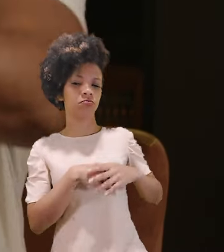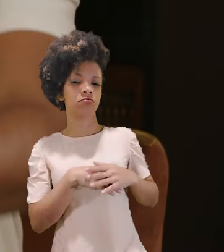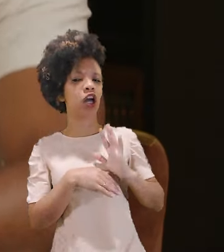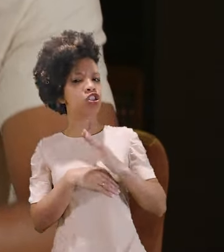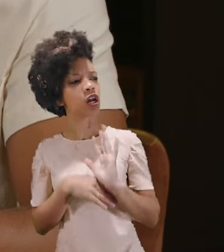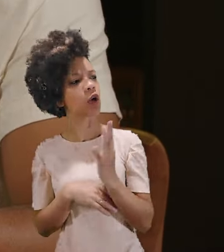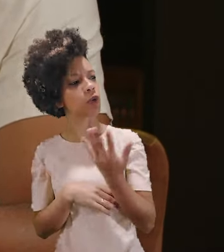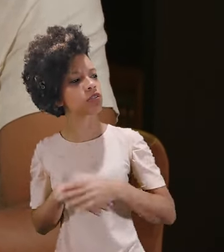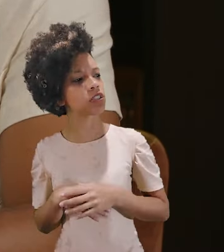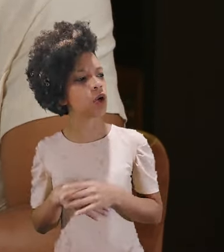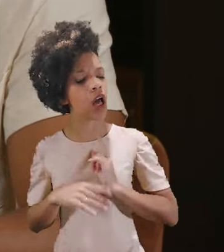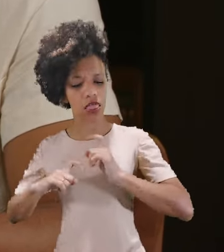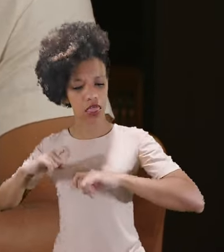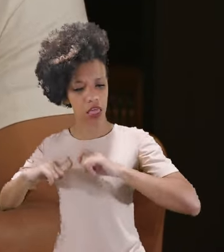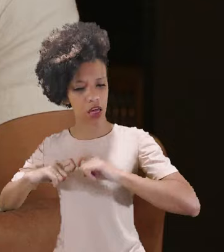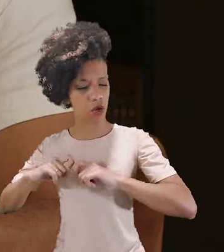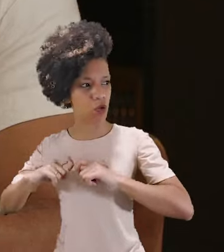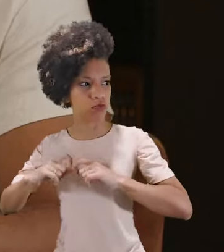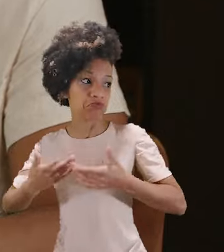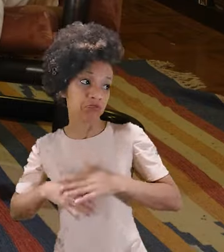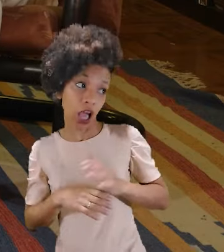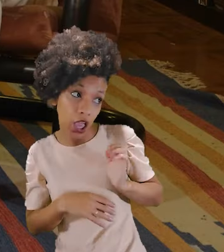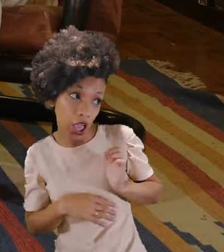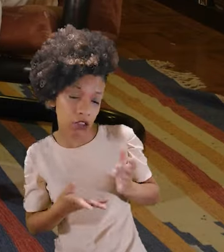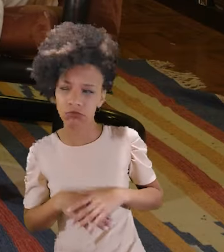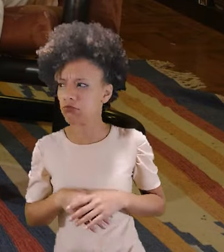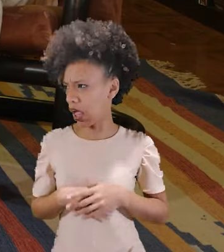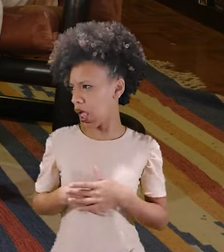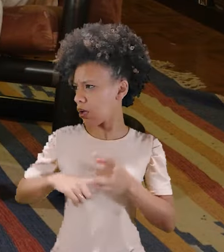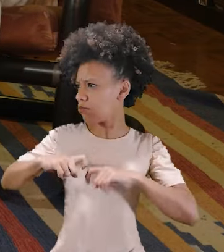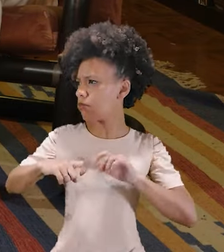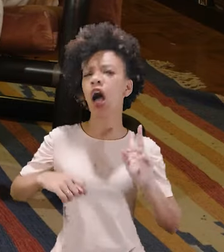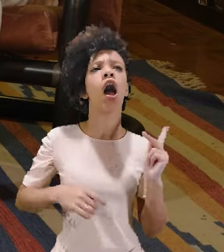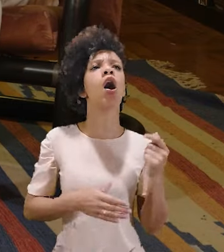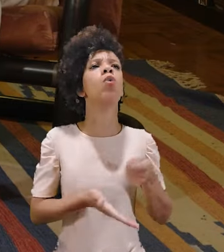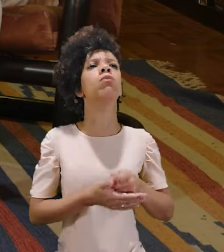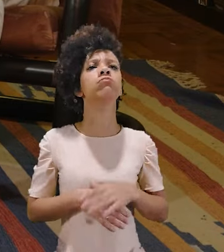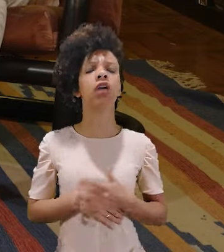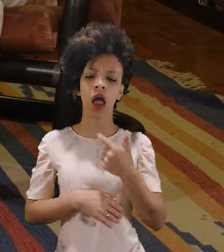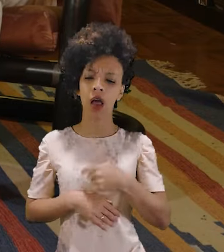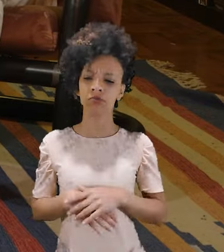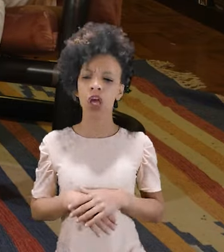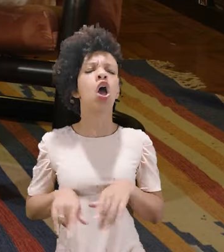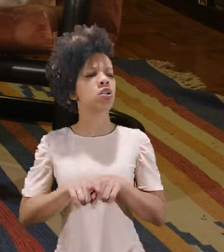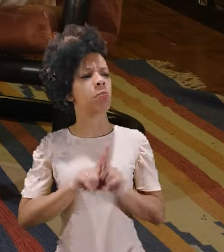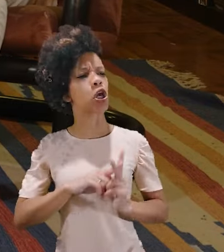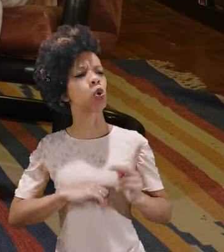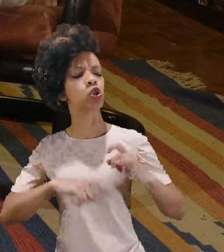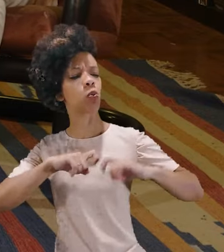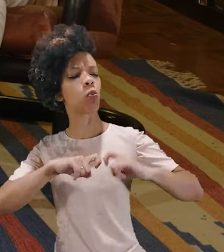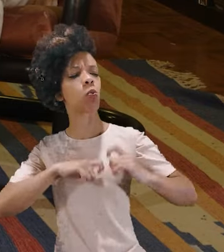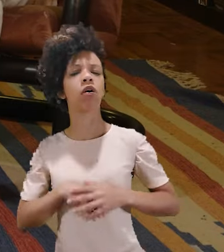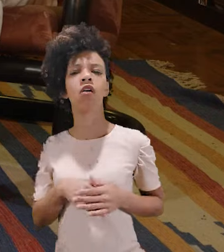já pode ter acontecido de ter uma relação com um casamento certo entendeu eu vou continuar e trocou-me é meio e seja por essa rola isso eu quero também